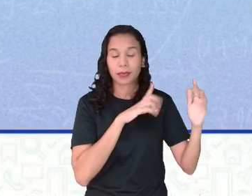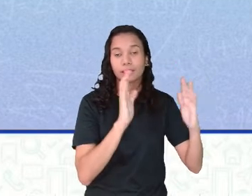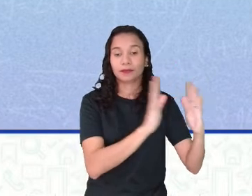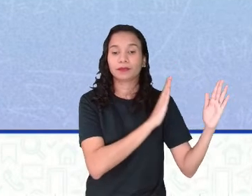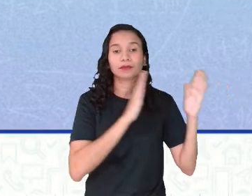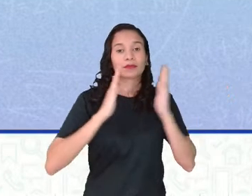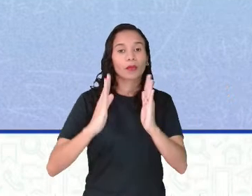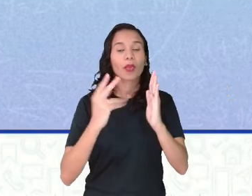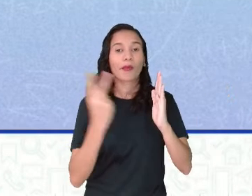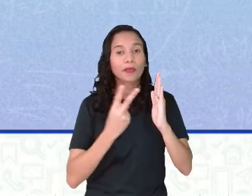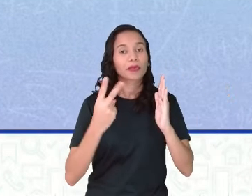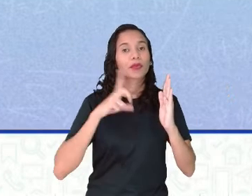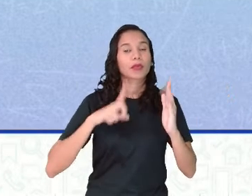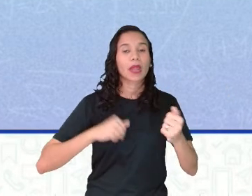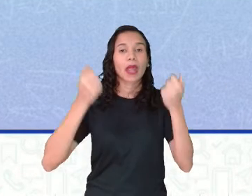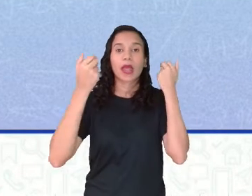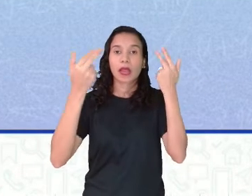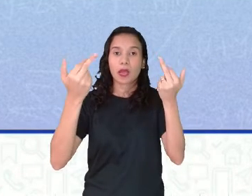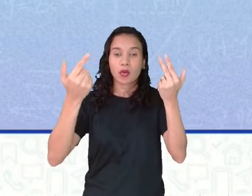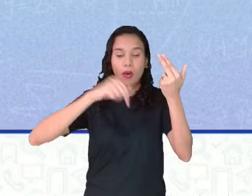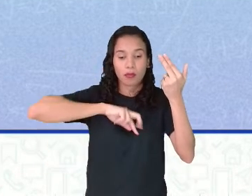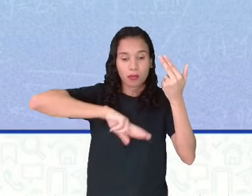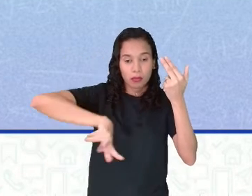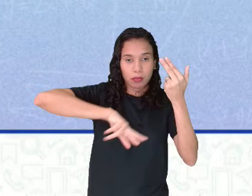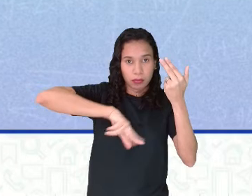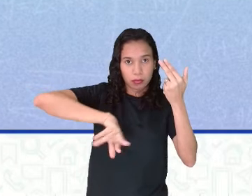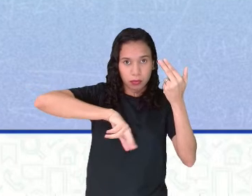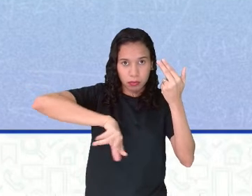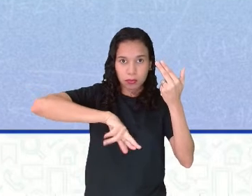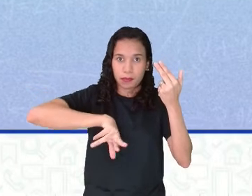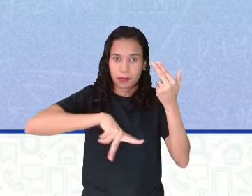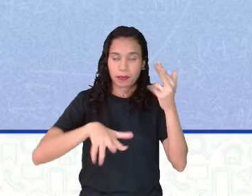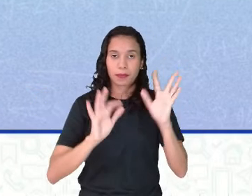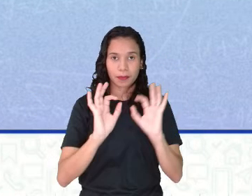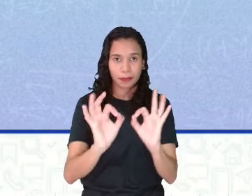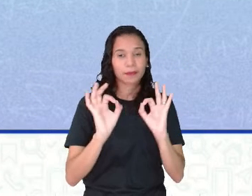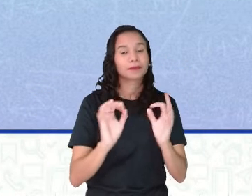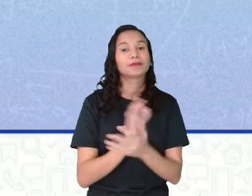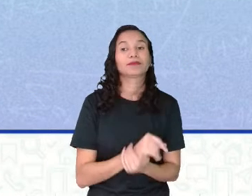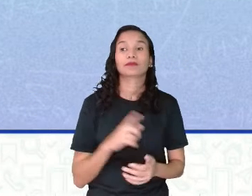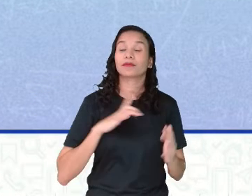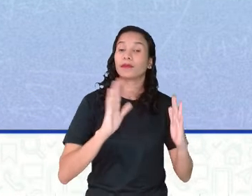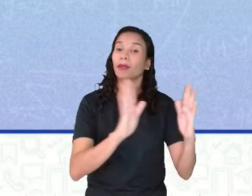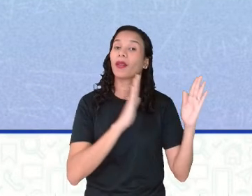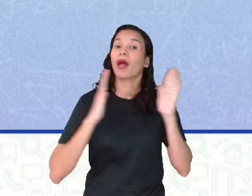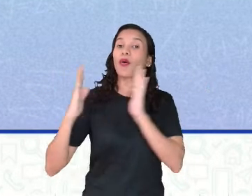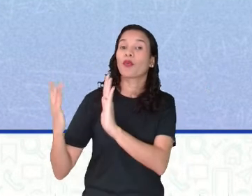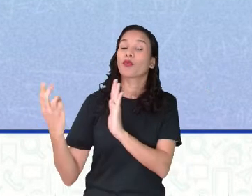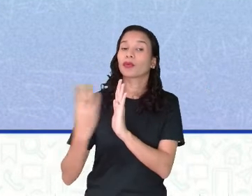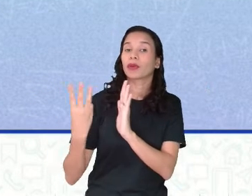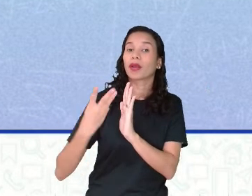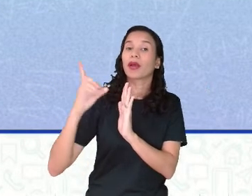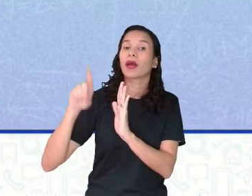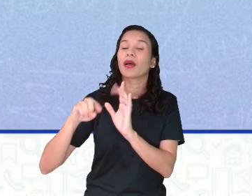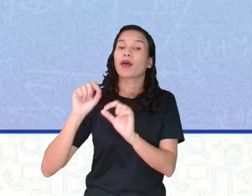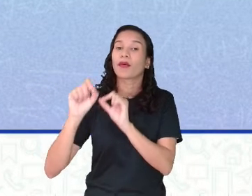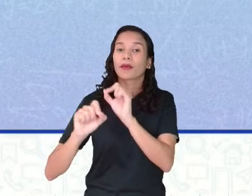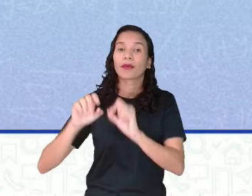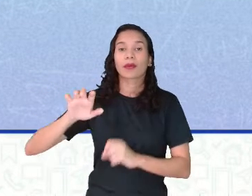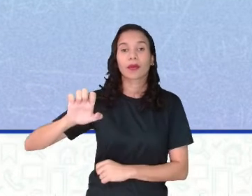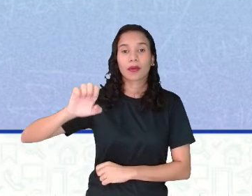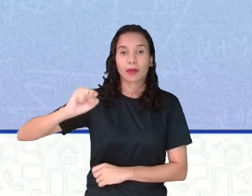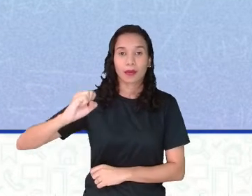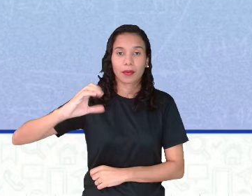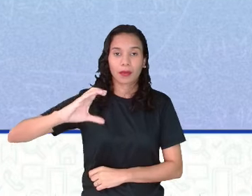Triângulo isósceles tem 2 lados e 2 ângulos de mesma medida. E o terceiro é o triângulo